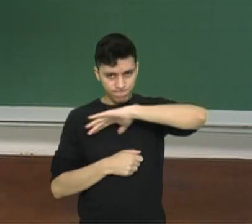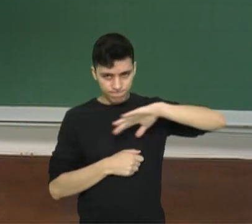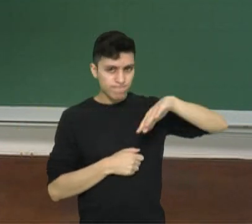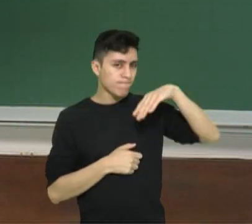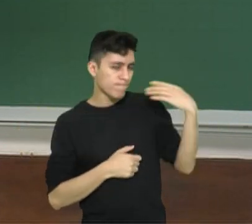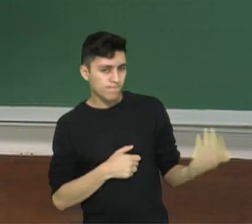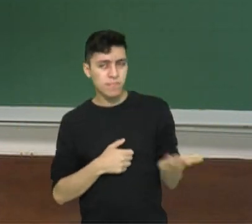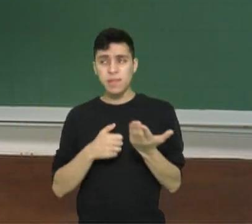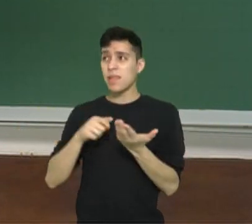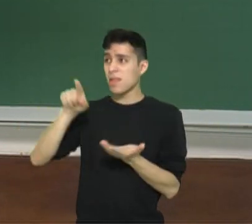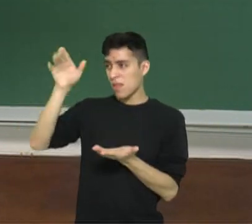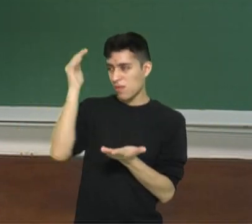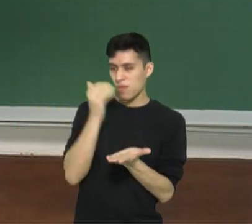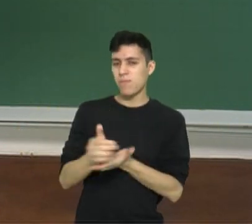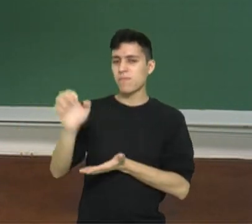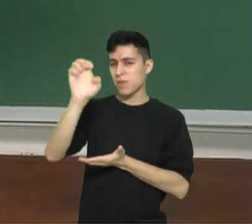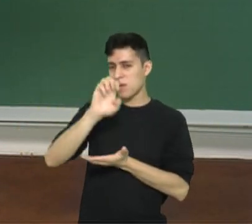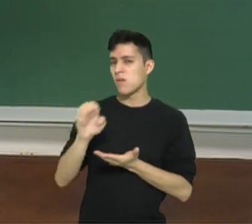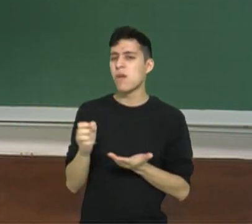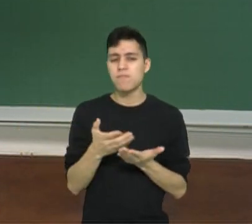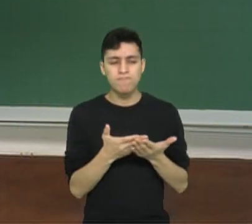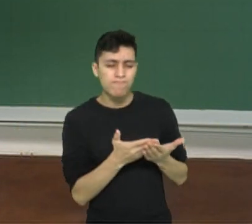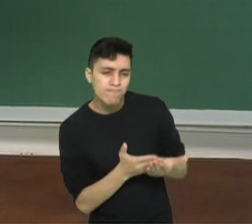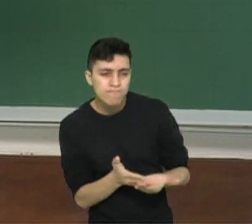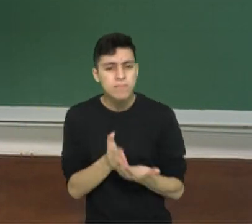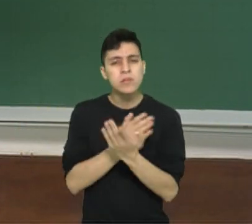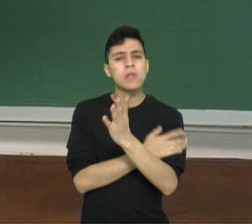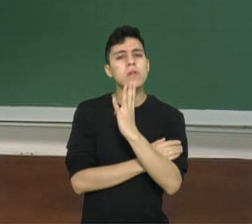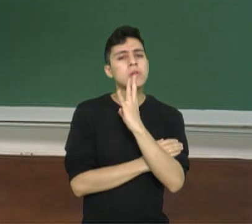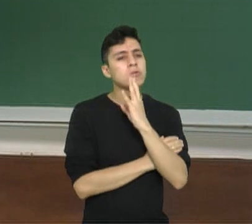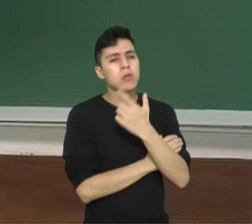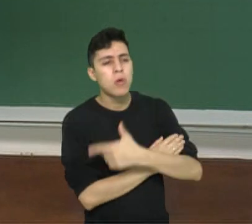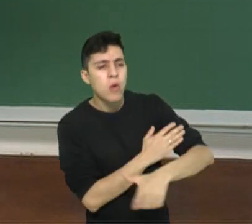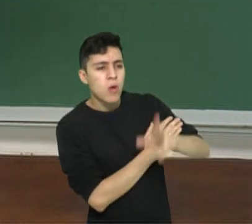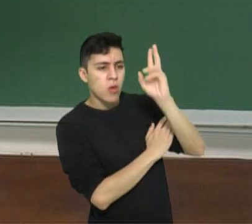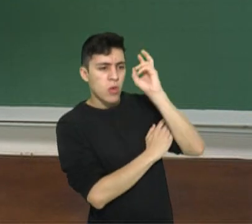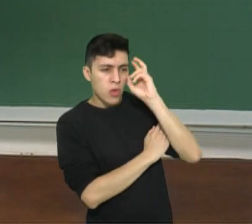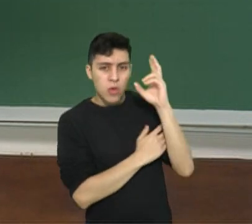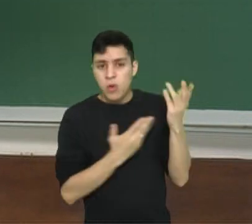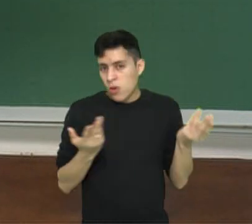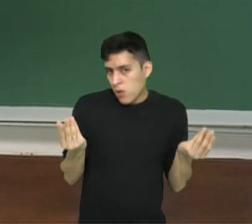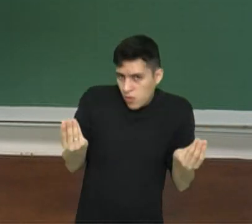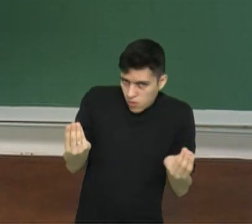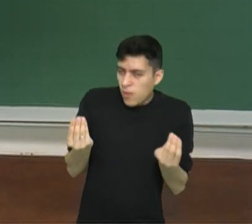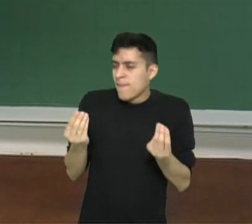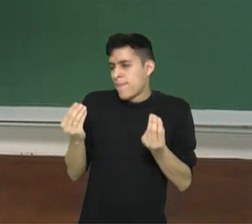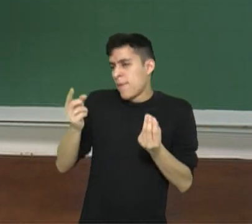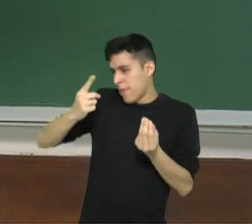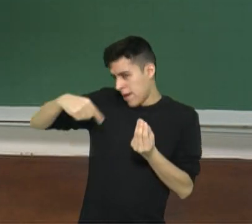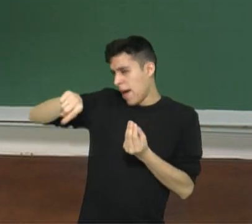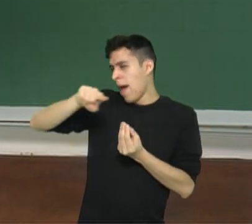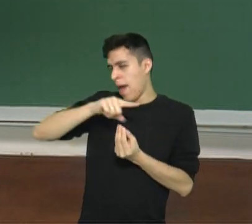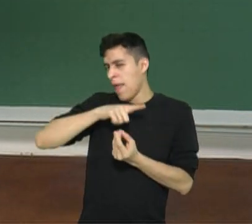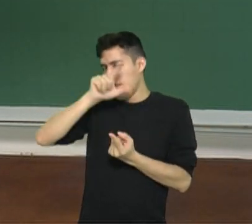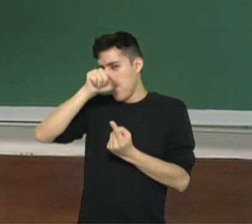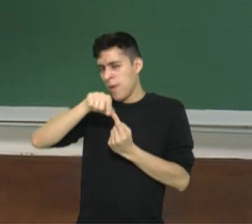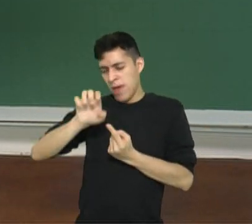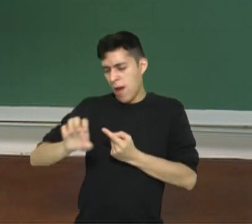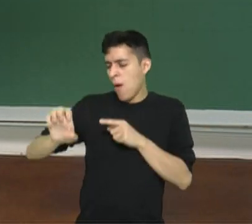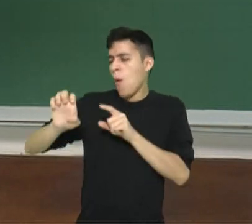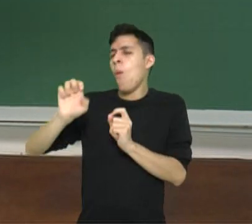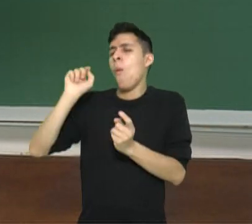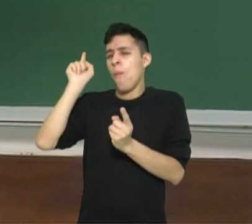outros mares, outros oceanos, conhecendo outras culturas, isso tudo com um grande objetivo, né,